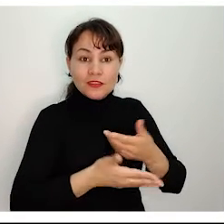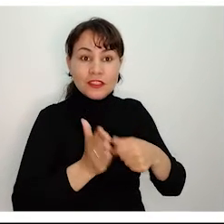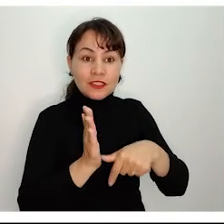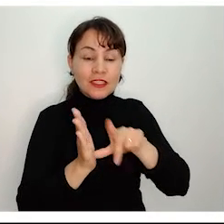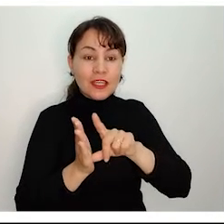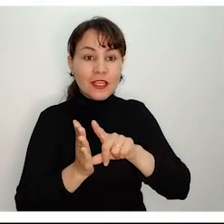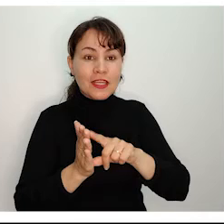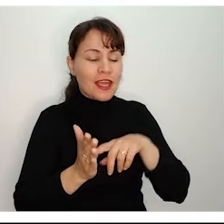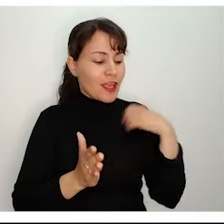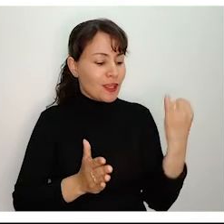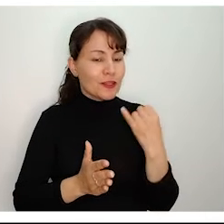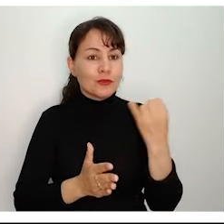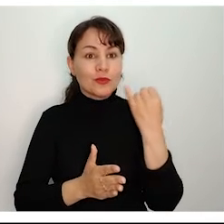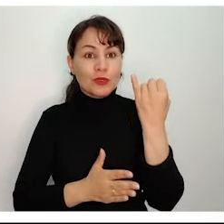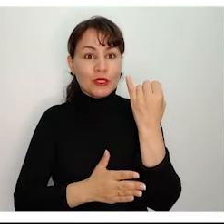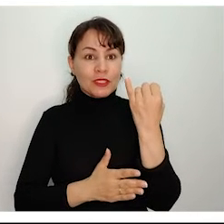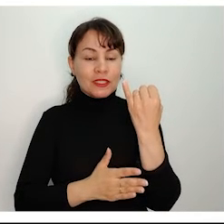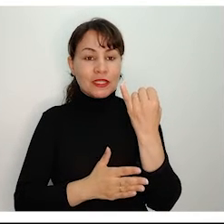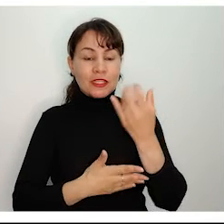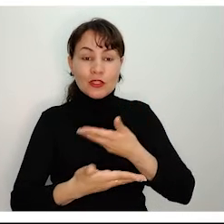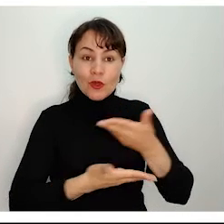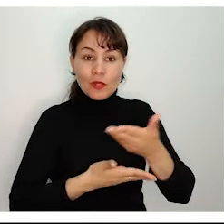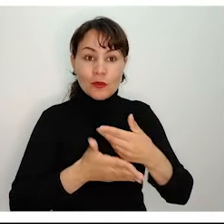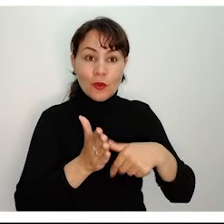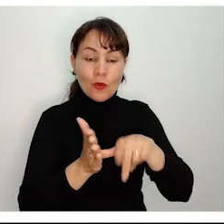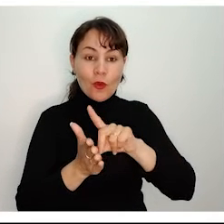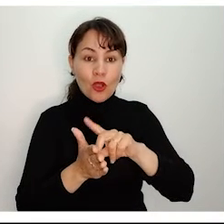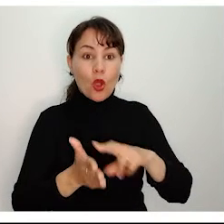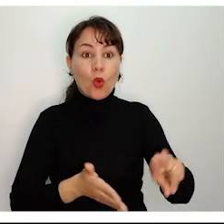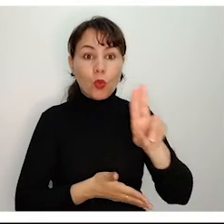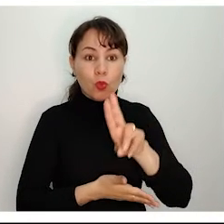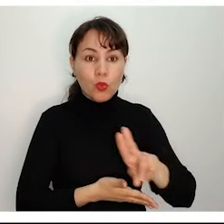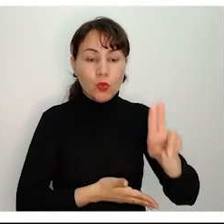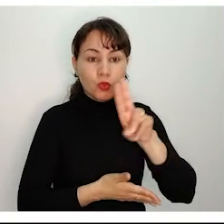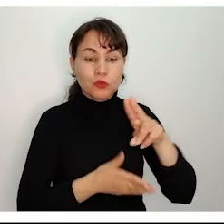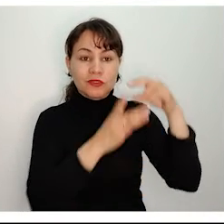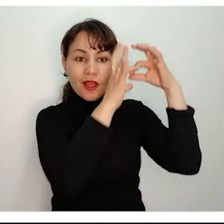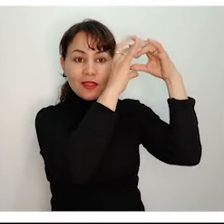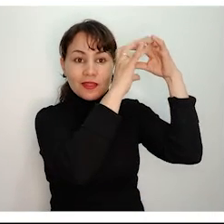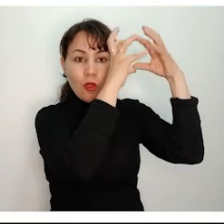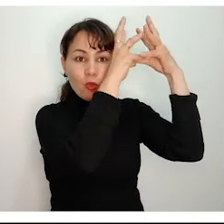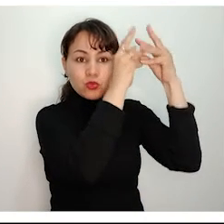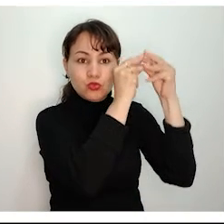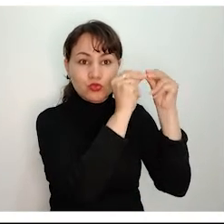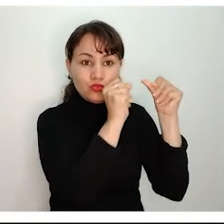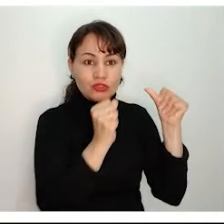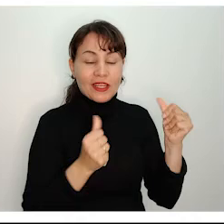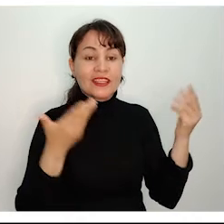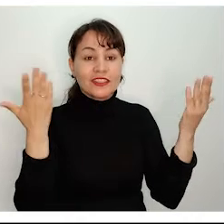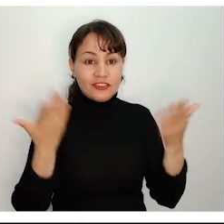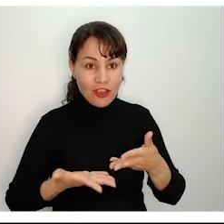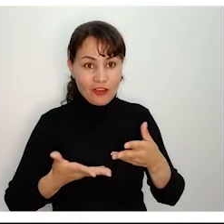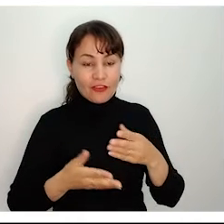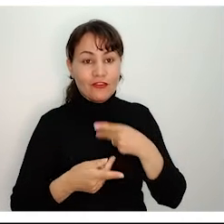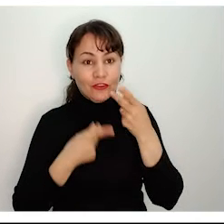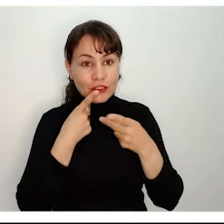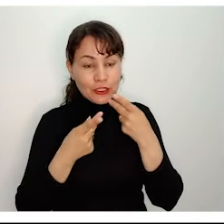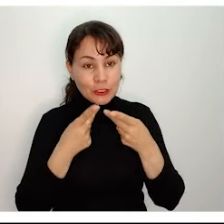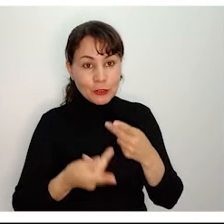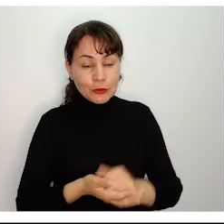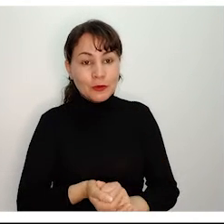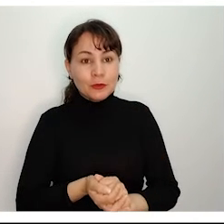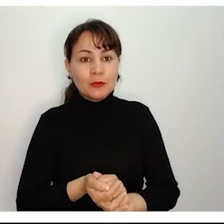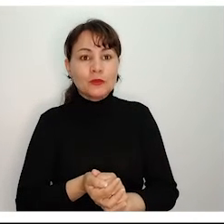a intervenção precoce é de extrema importância. A intervenção precoce usa a neuroplasticidade, que nós